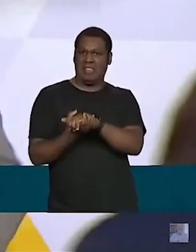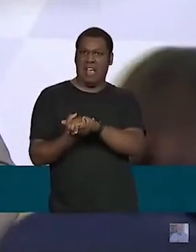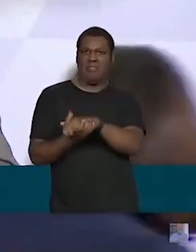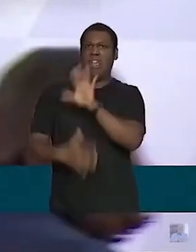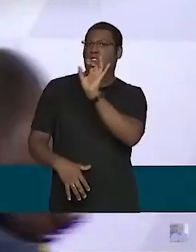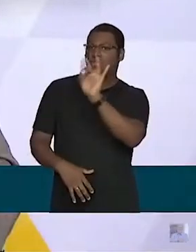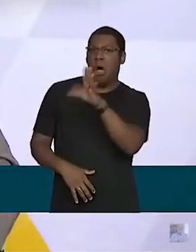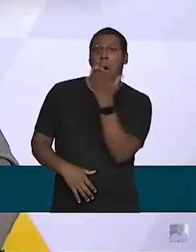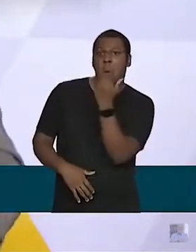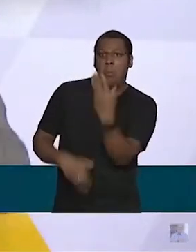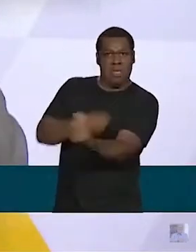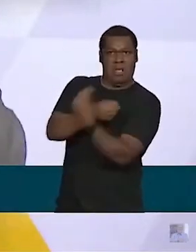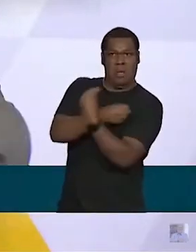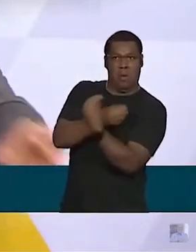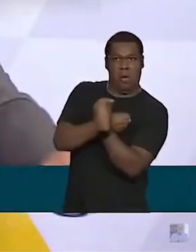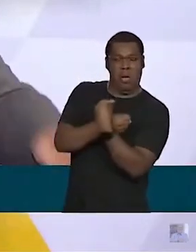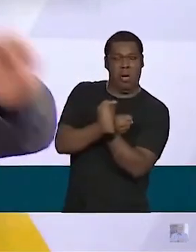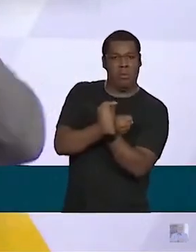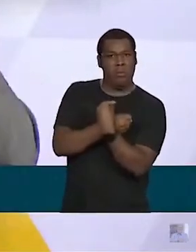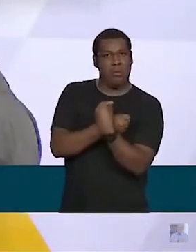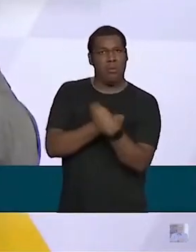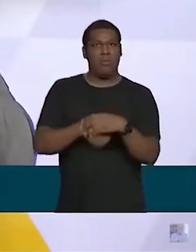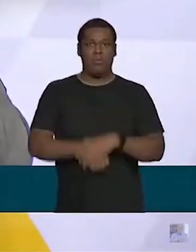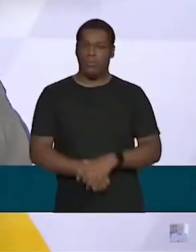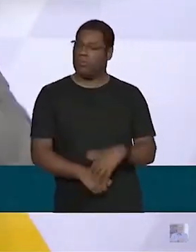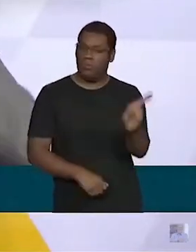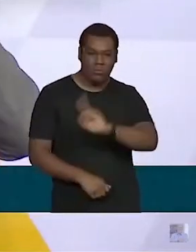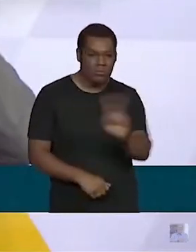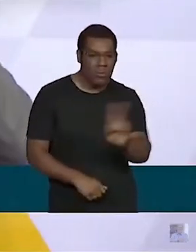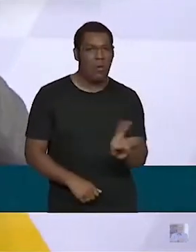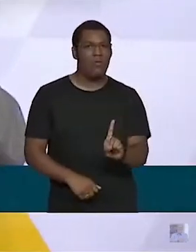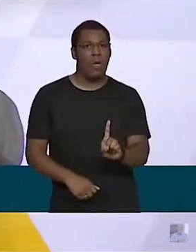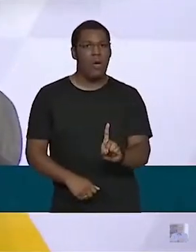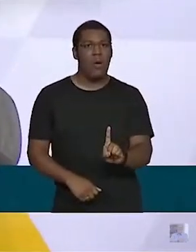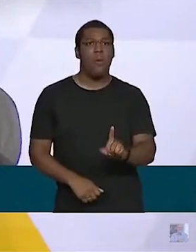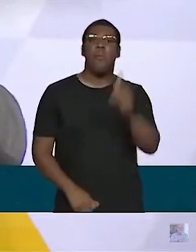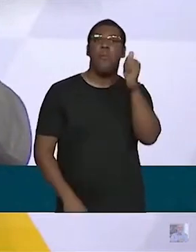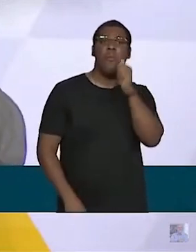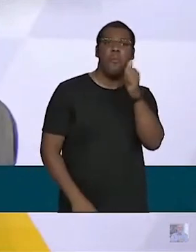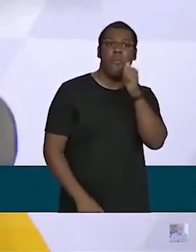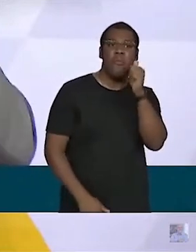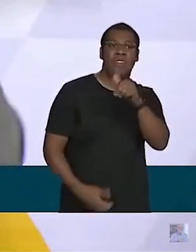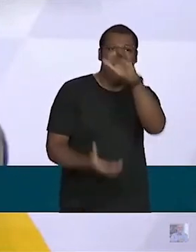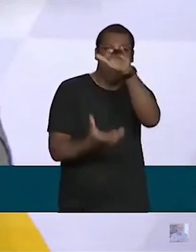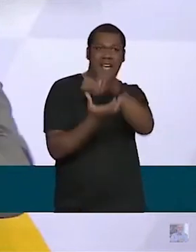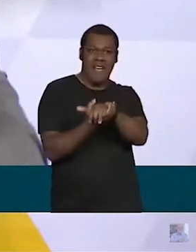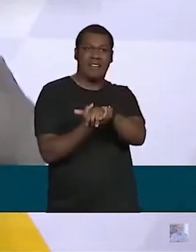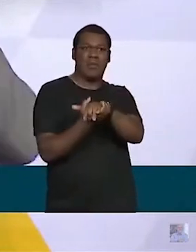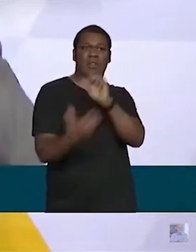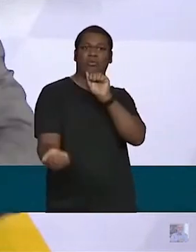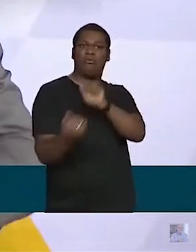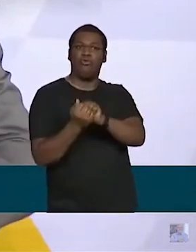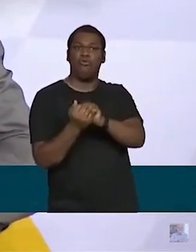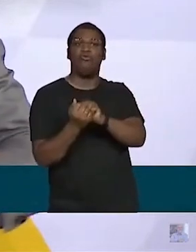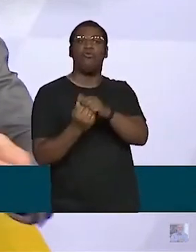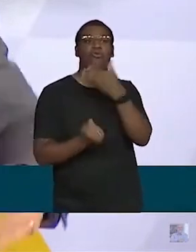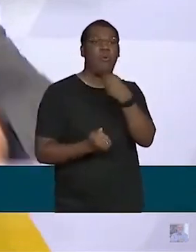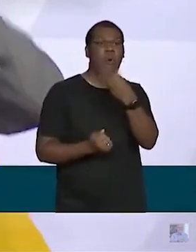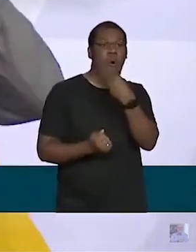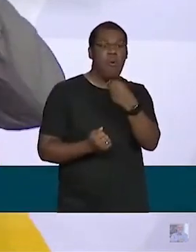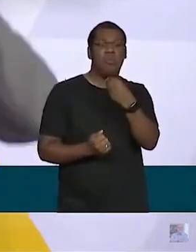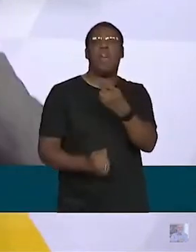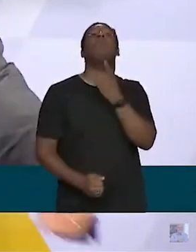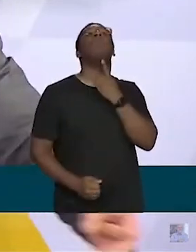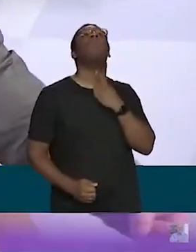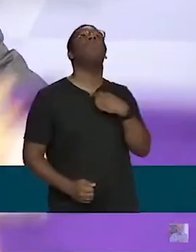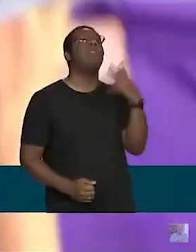de comida. A mulher só é obrigada a morar com um homem, obrigada não. Ela só mora com um homem se ela quiser. Se